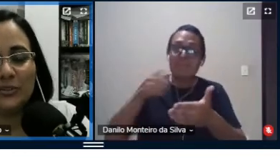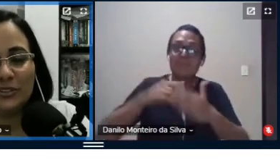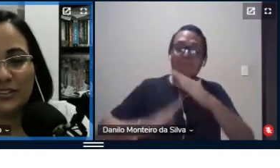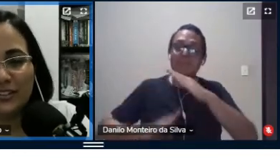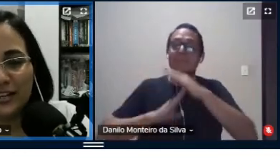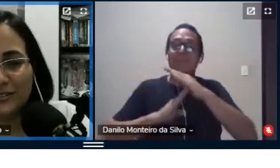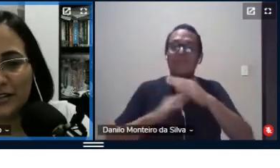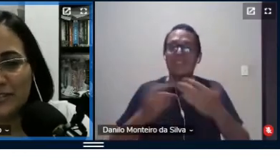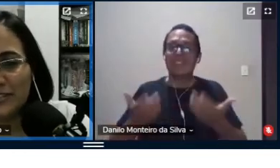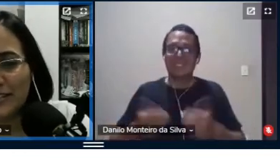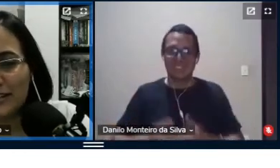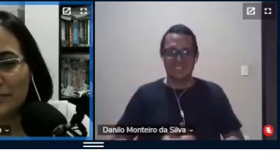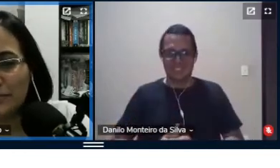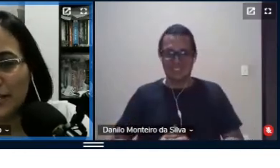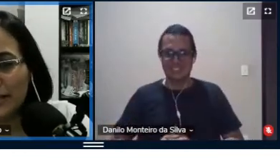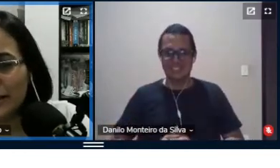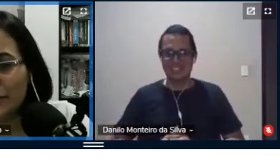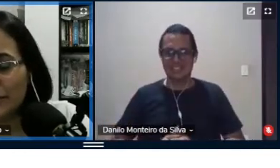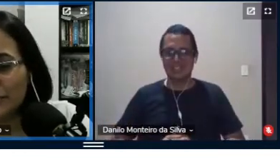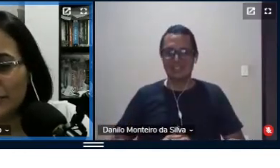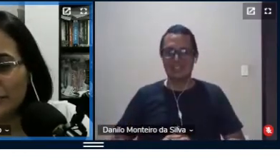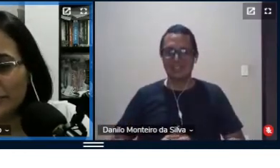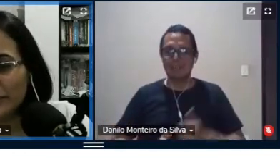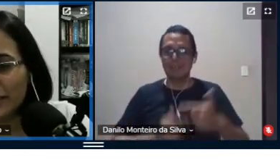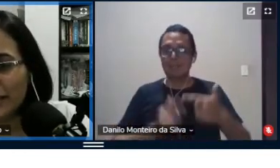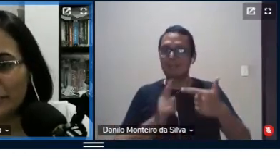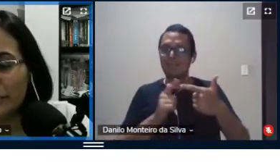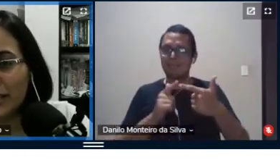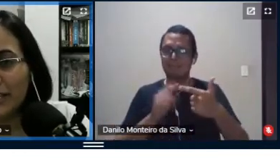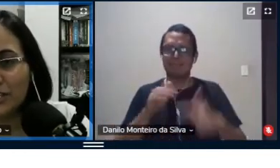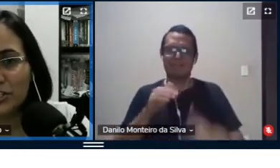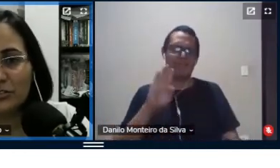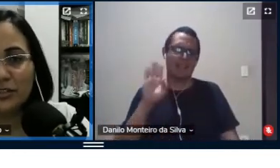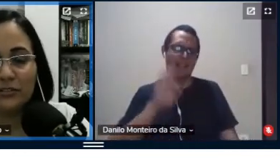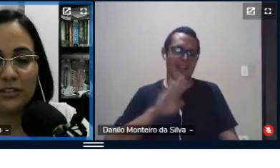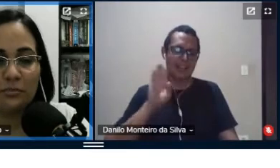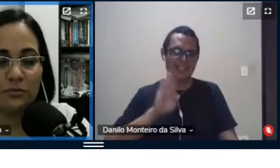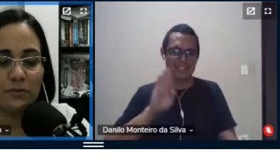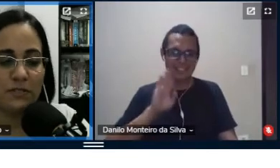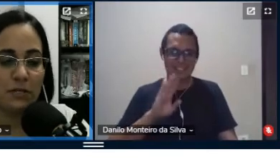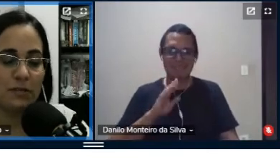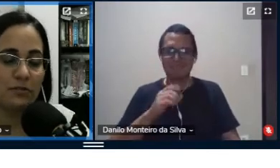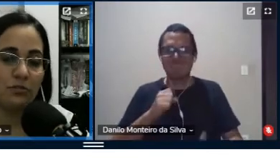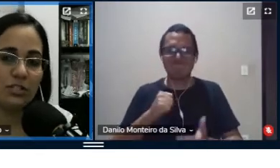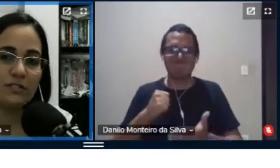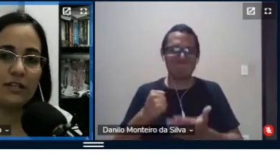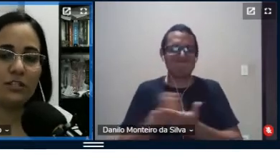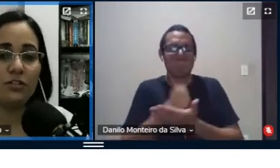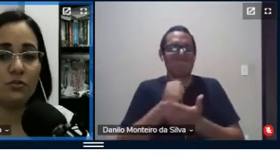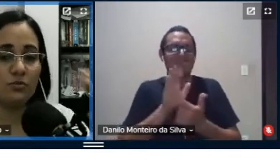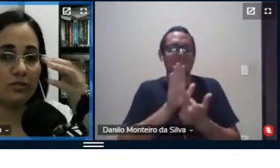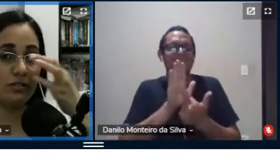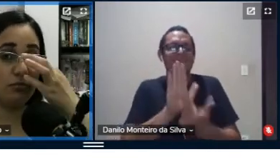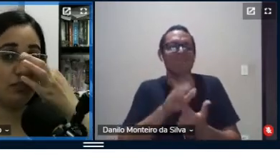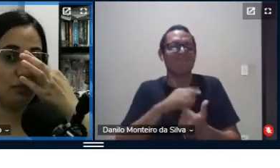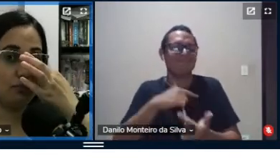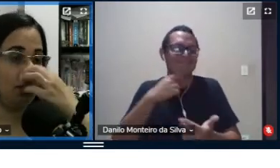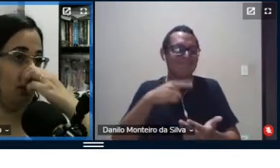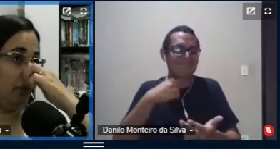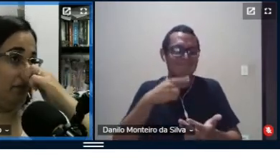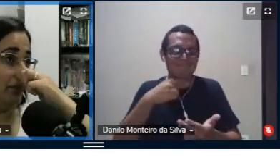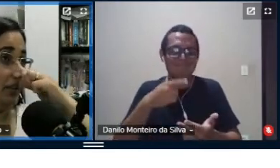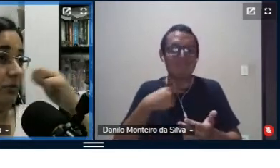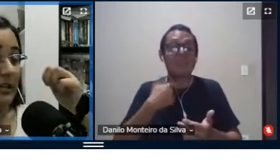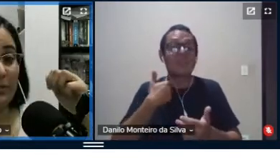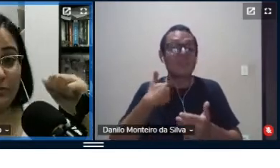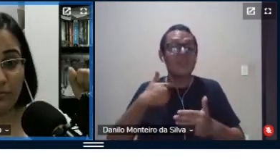O segundo ensaio é um ensaio bem legal, tá? Pena que a gente não teve tempo de fazer, mas se no dia 7 a gente conseguir um